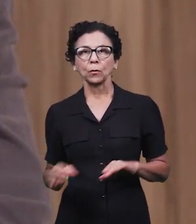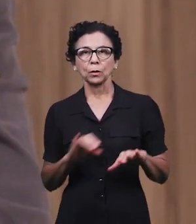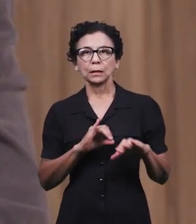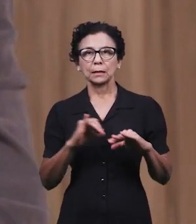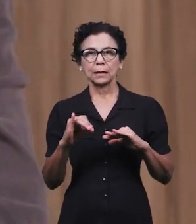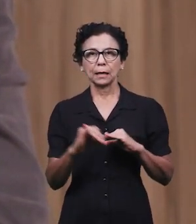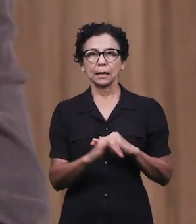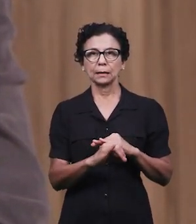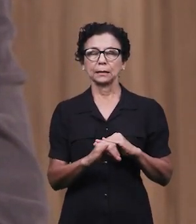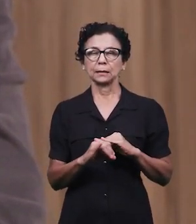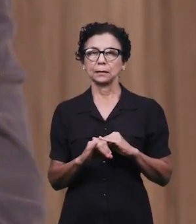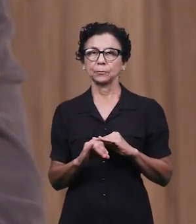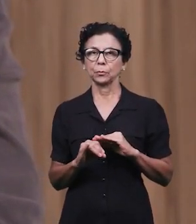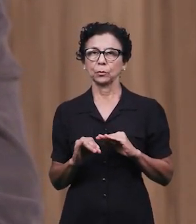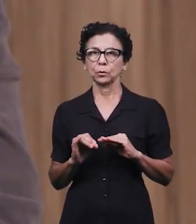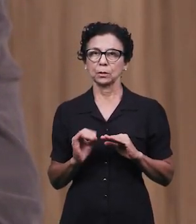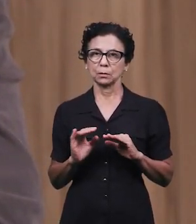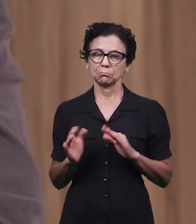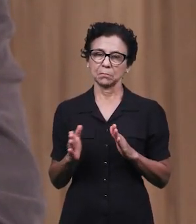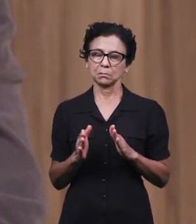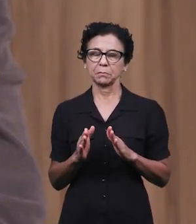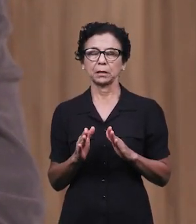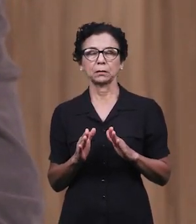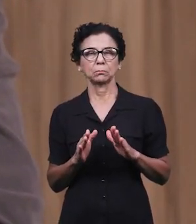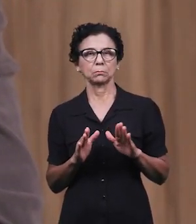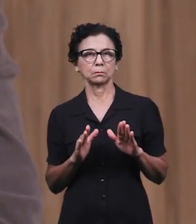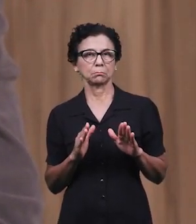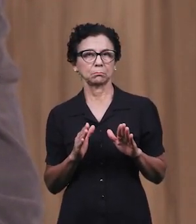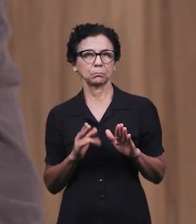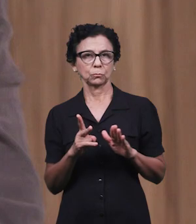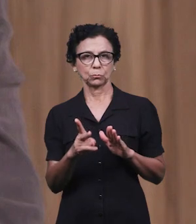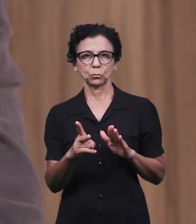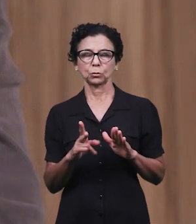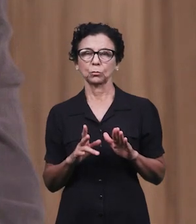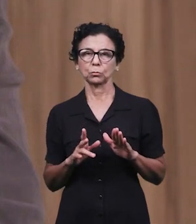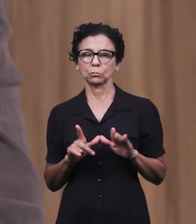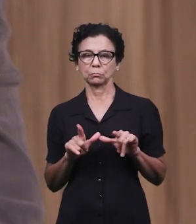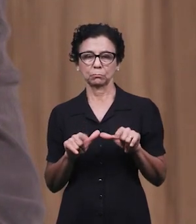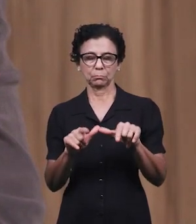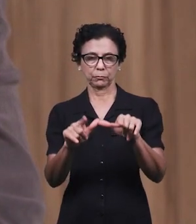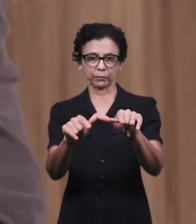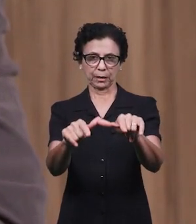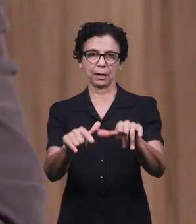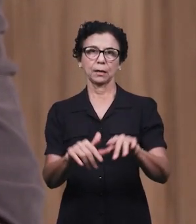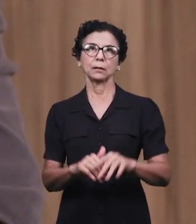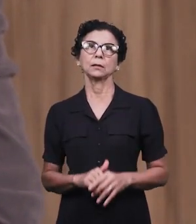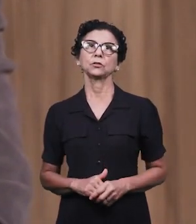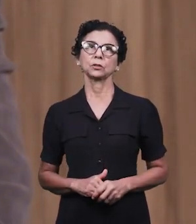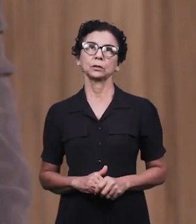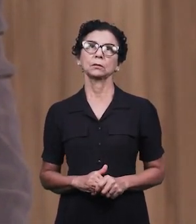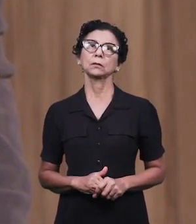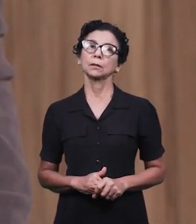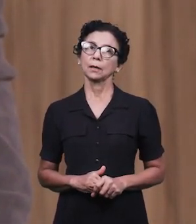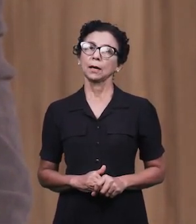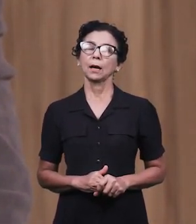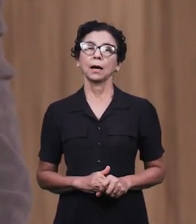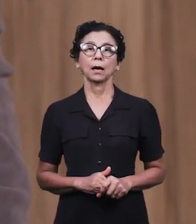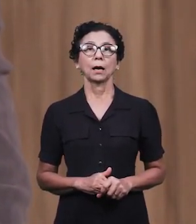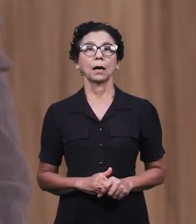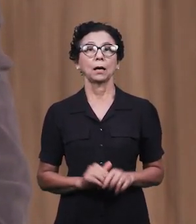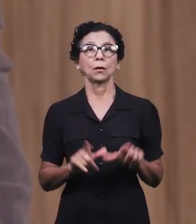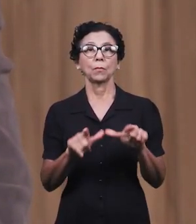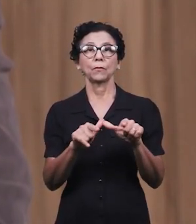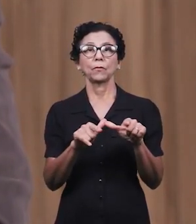novamente enfrentar novas intempéries ali durante essa viagem, aí nós já temos uma viagem mais